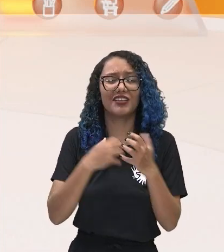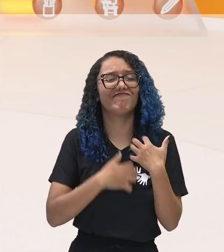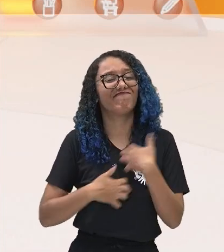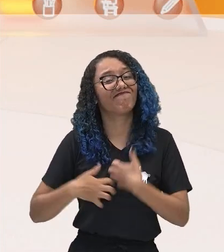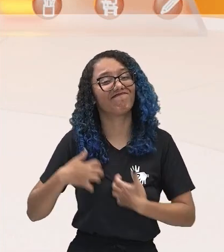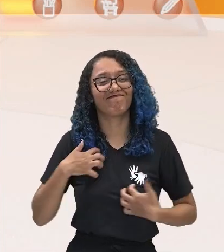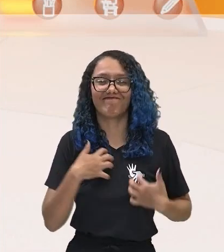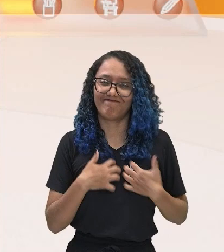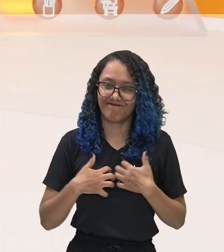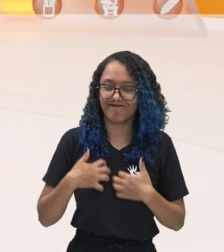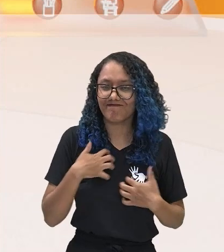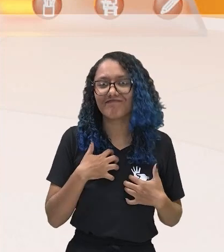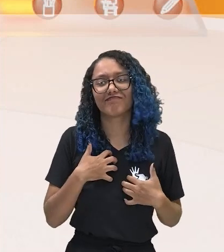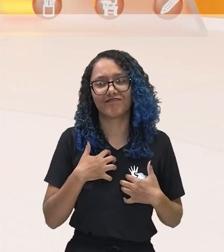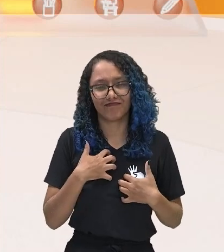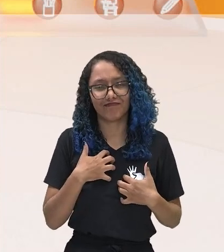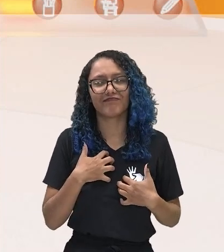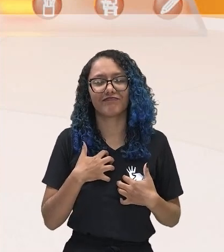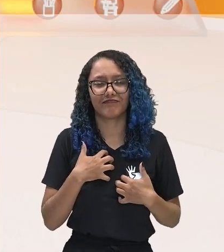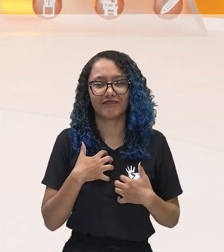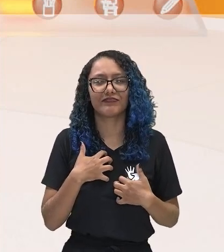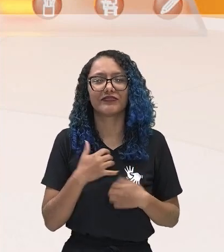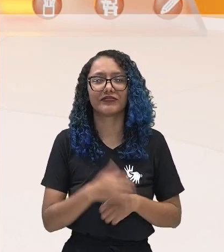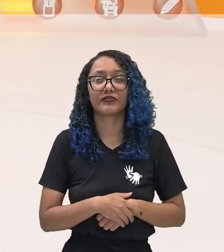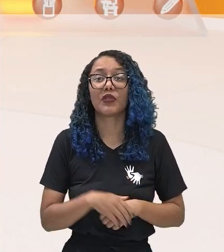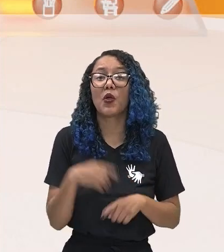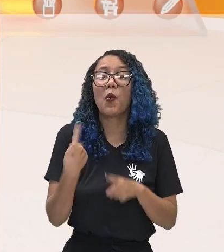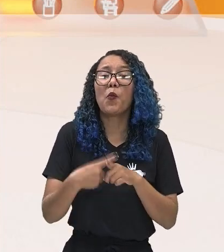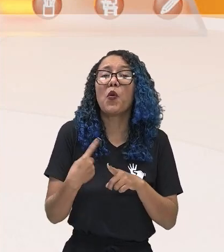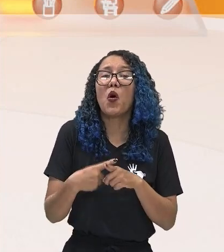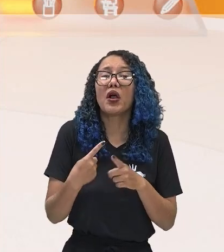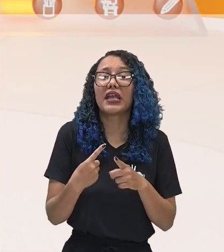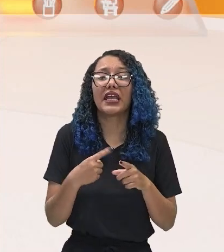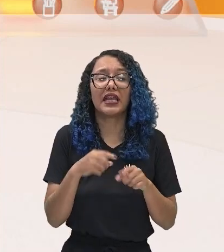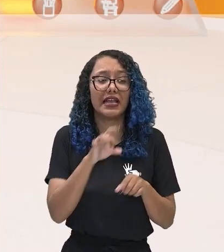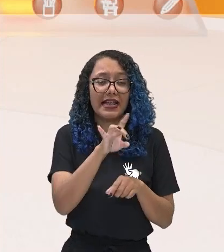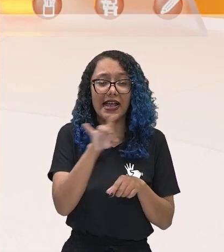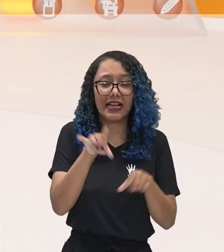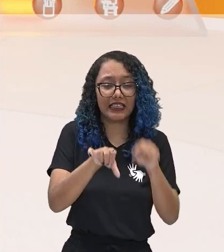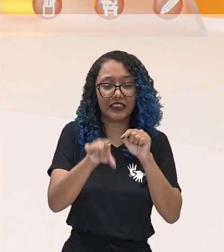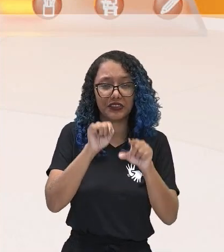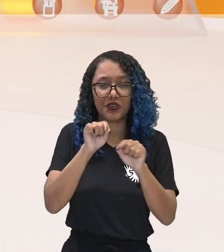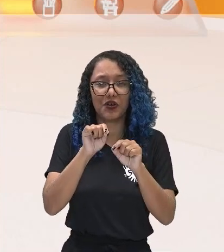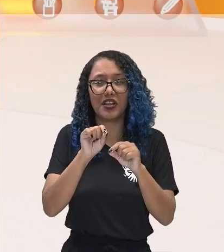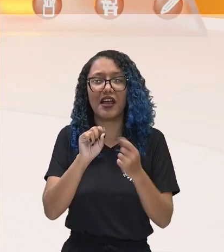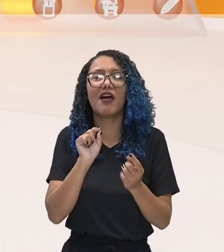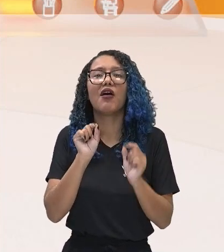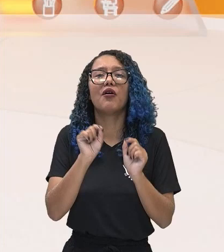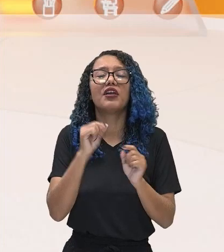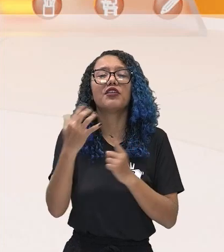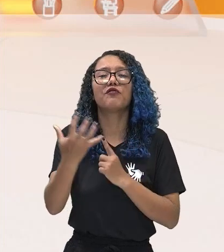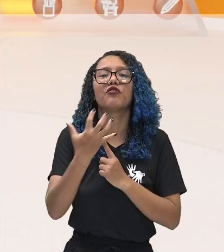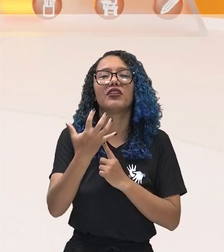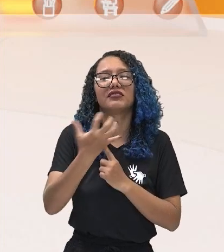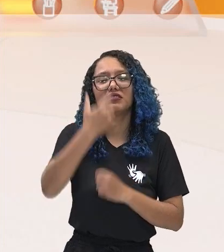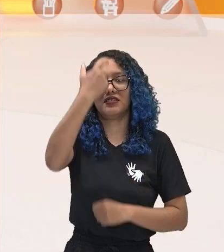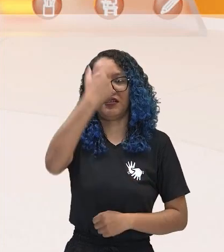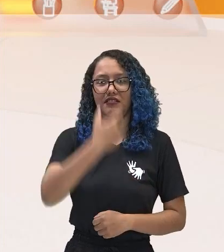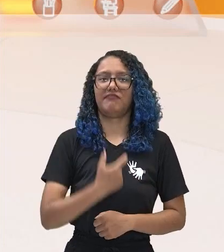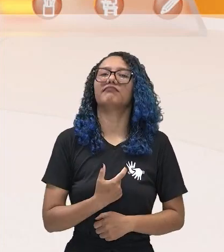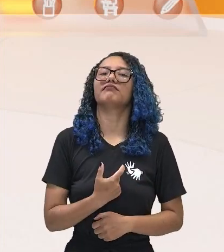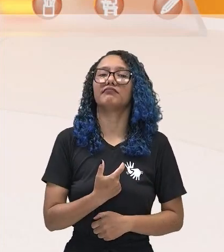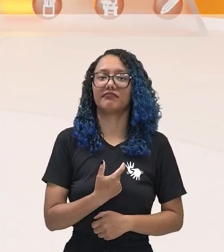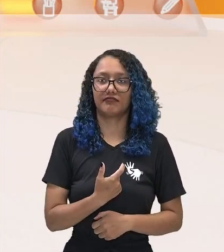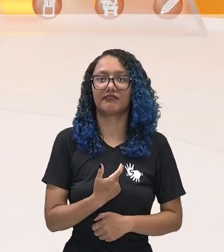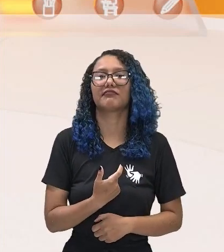cada escolha irá refletir diretamente no que se é. Olha só que